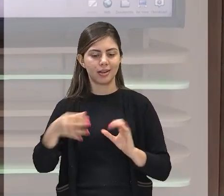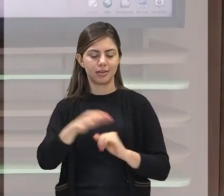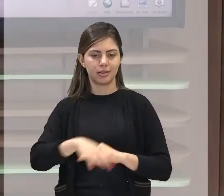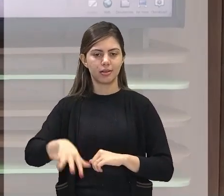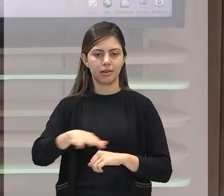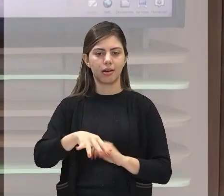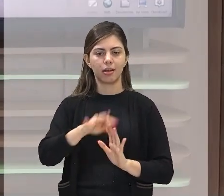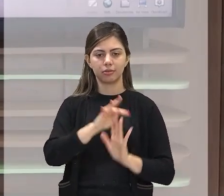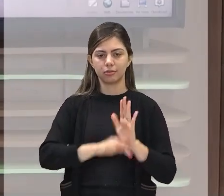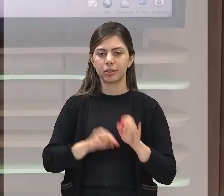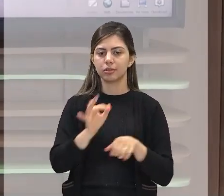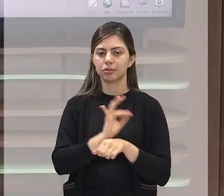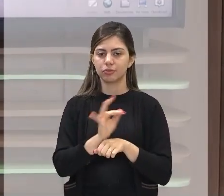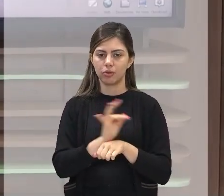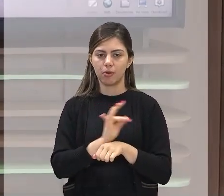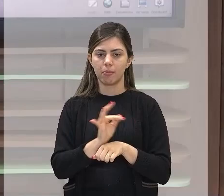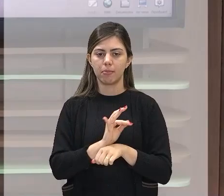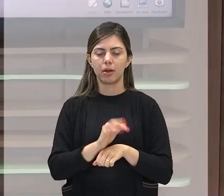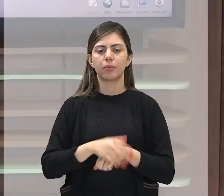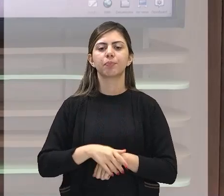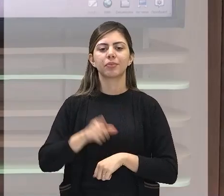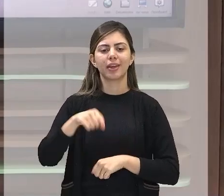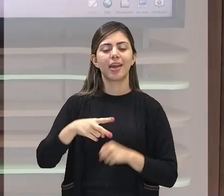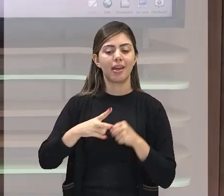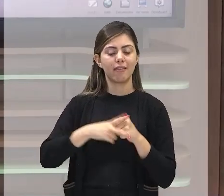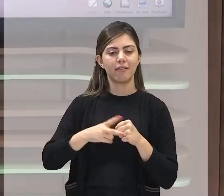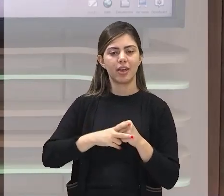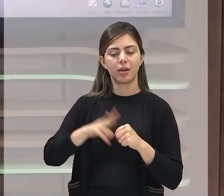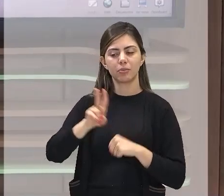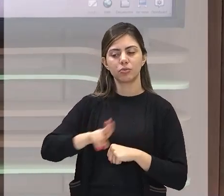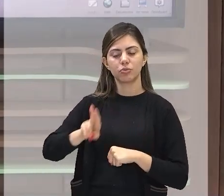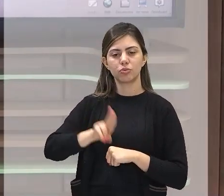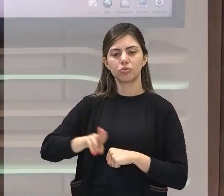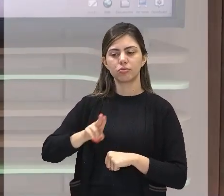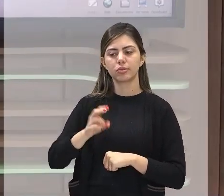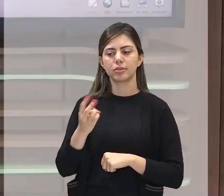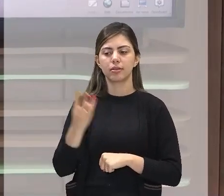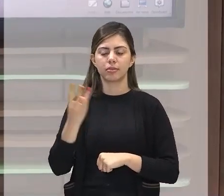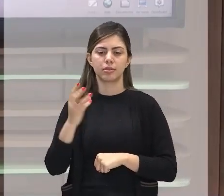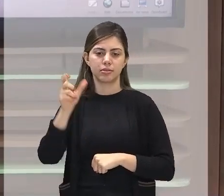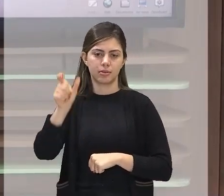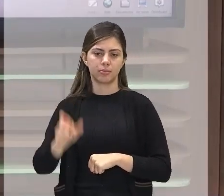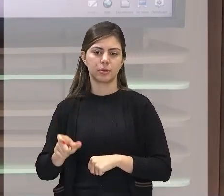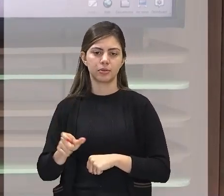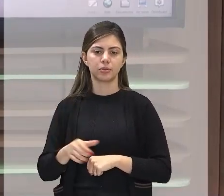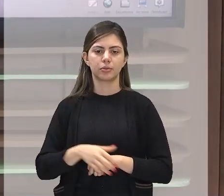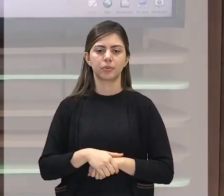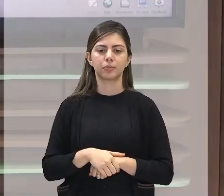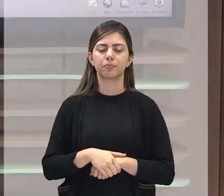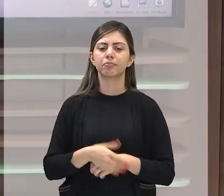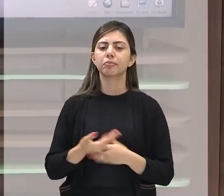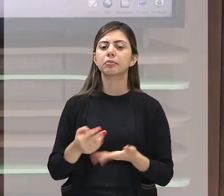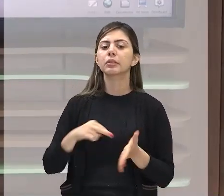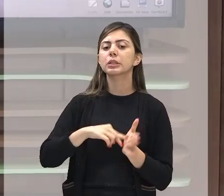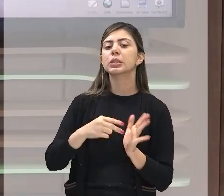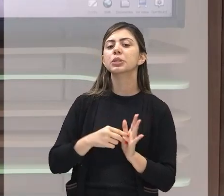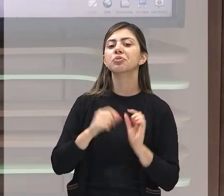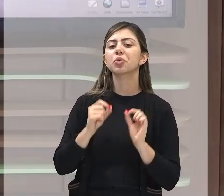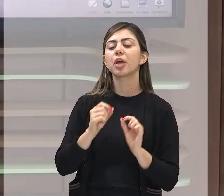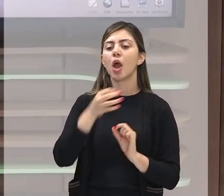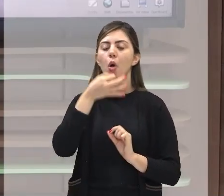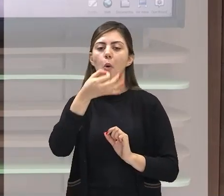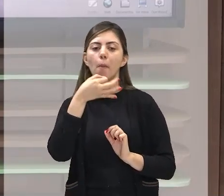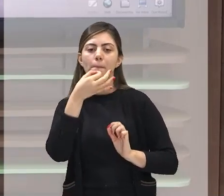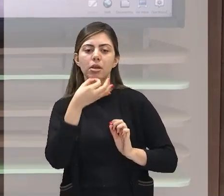formais, né? Os verbos em terceira pessoa, o que significa, né, impessoal? Não trazer as